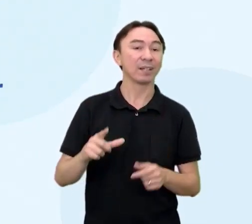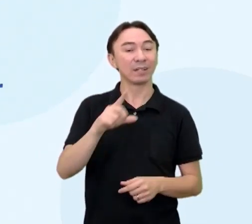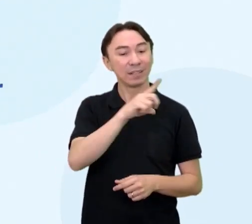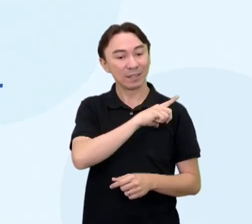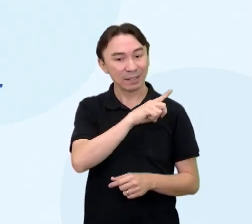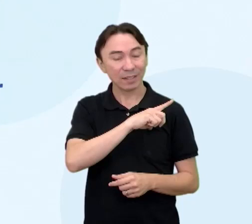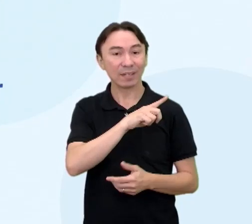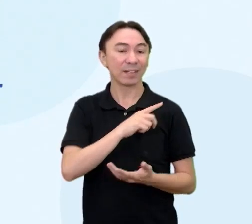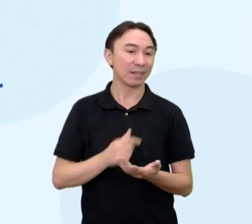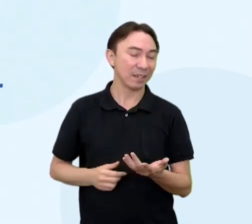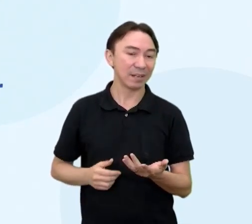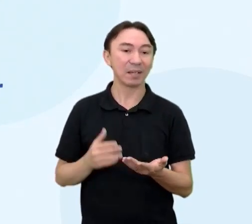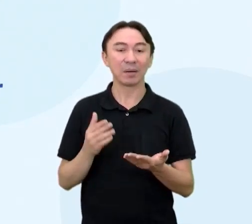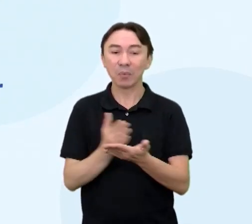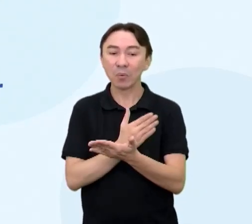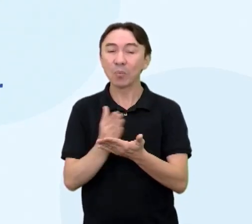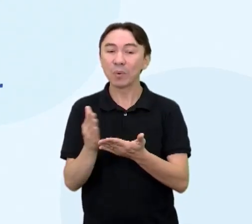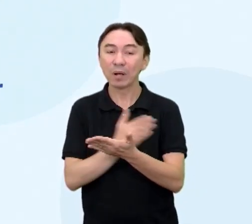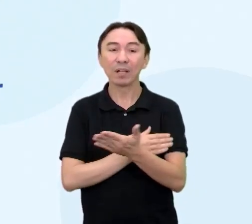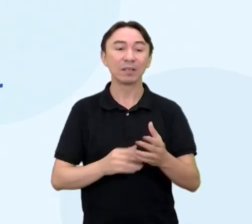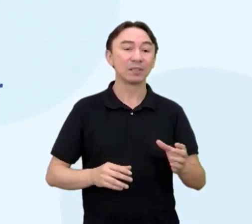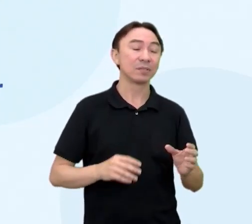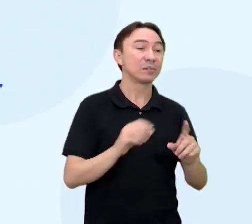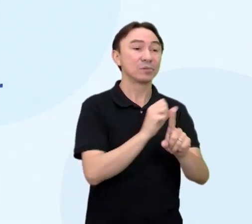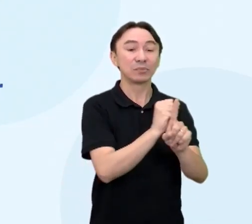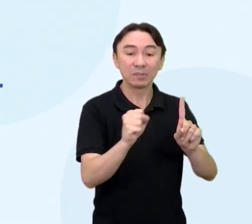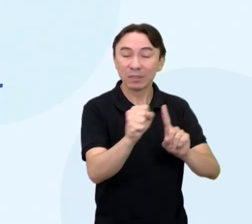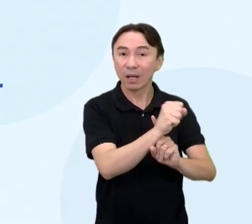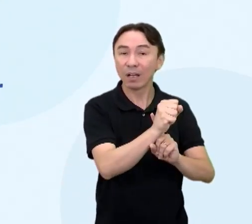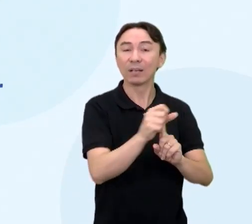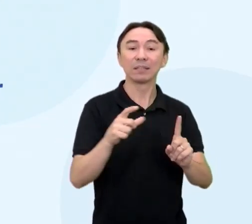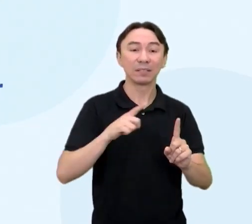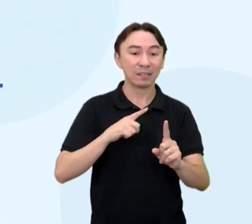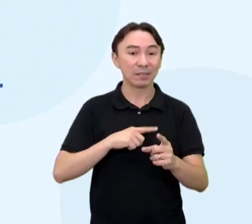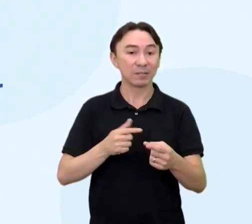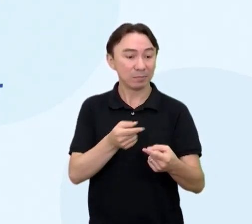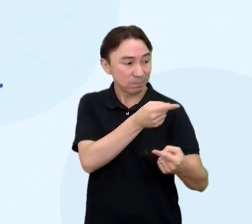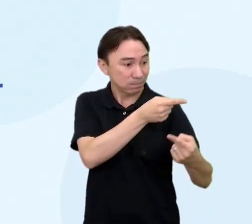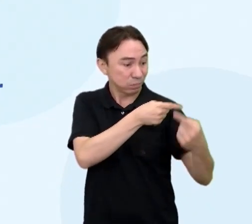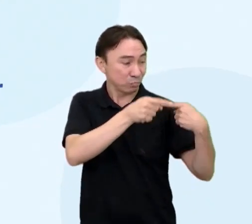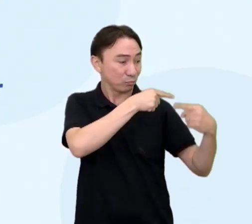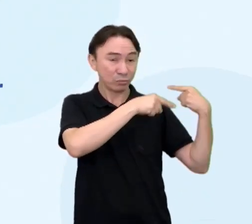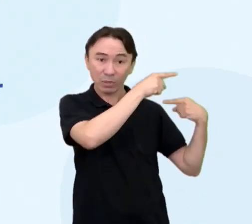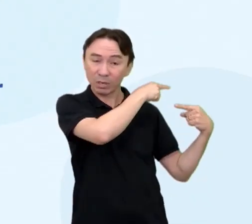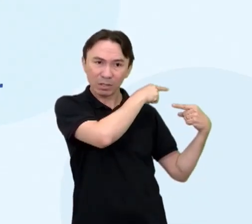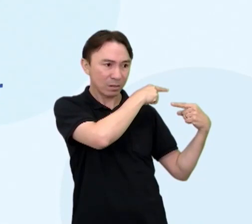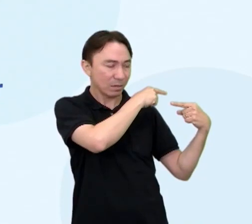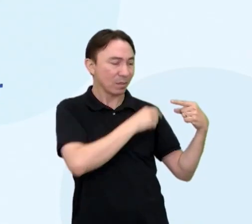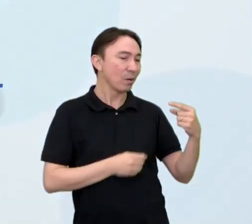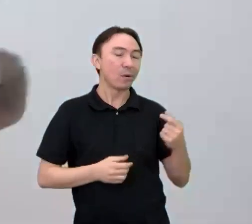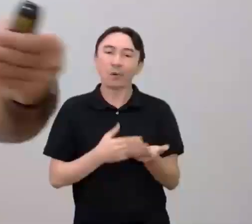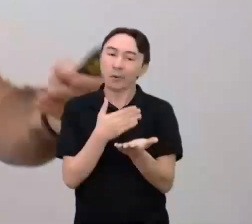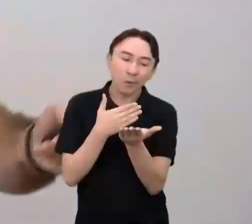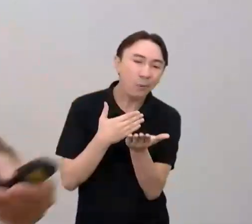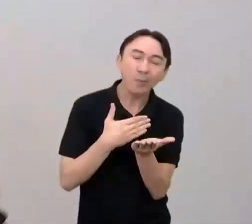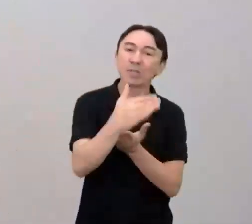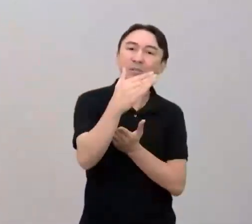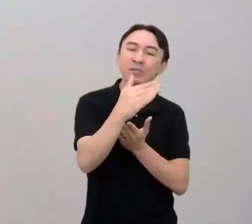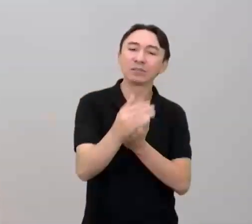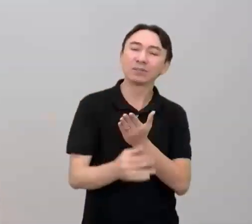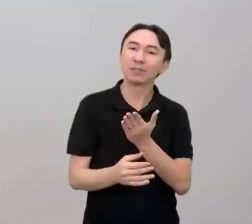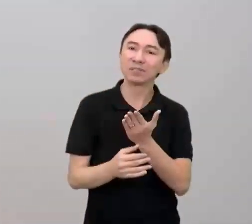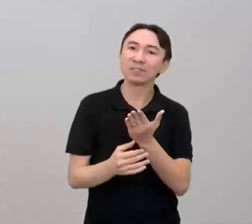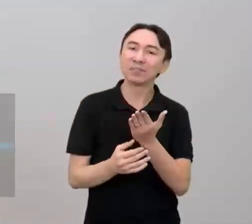e social de uma localidade. Gente, origem institucional é a origem